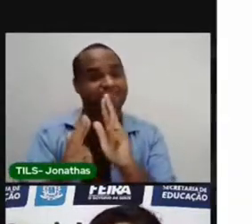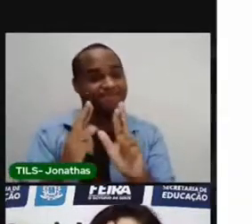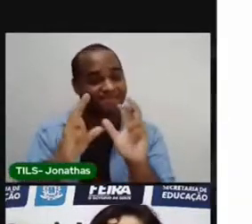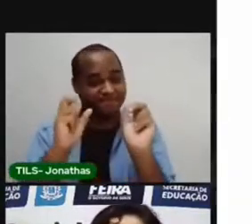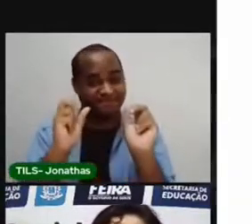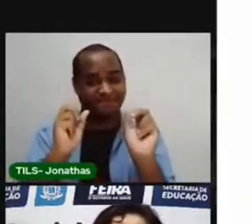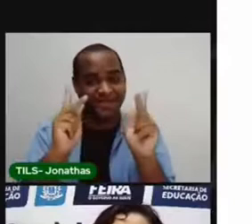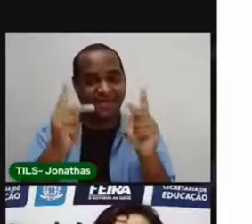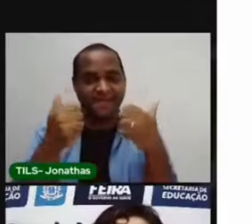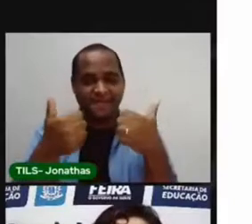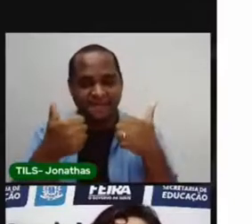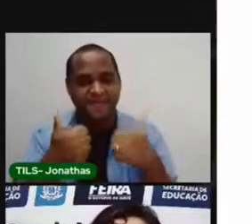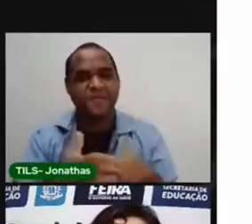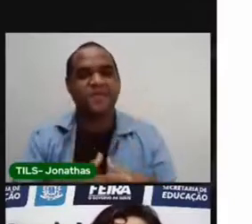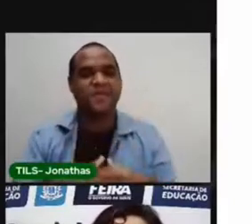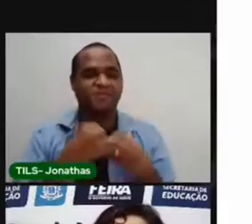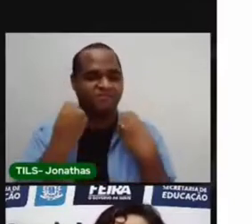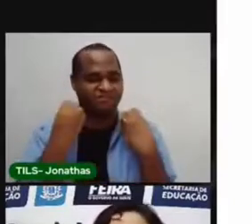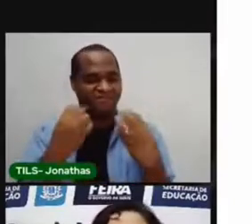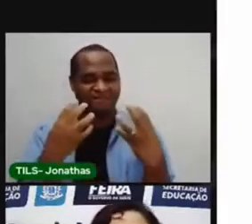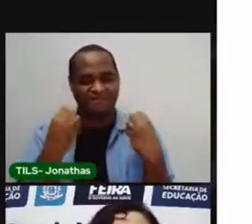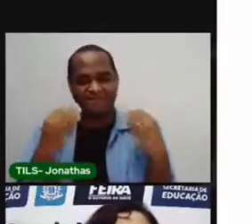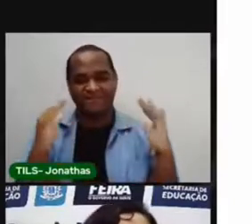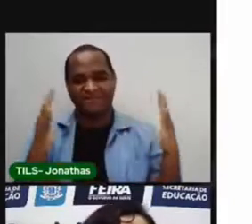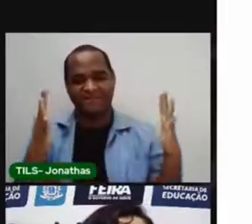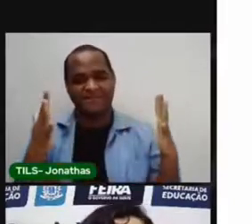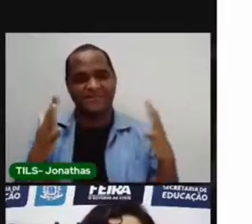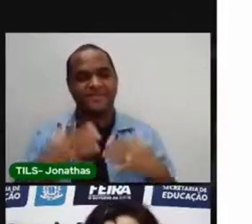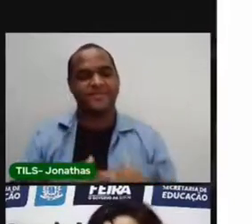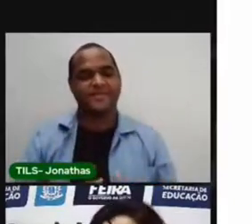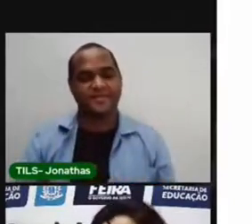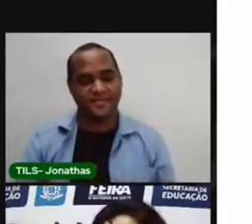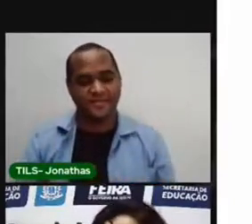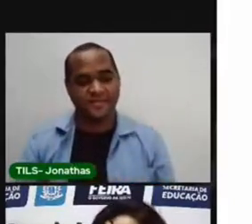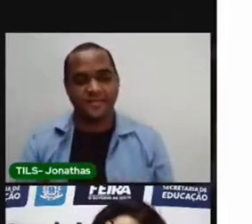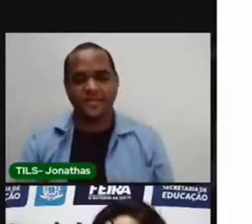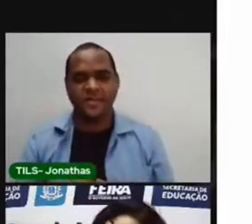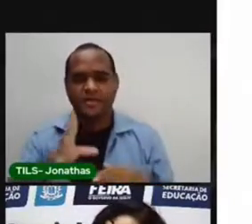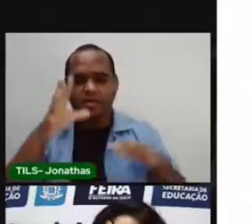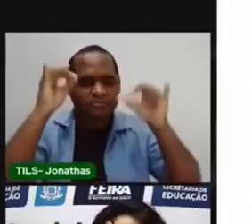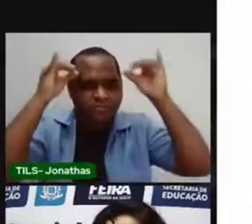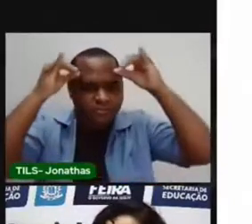Ok? Muito bem. E como é o touro?